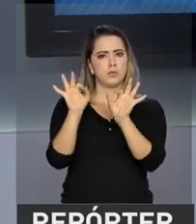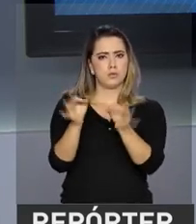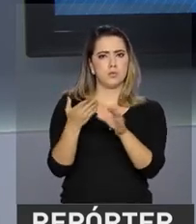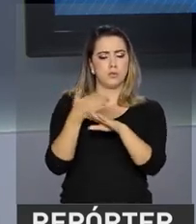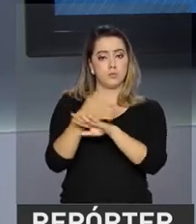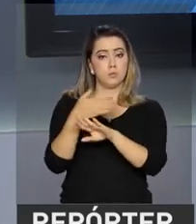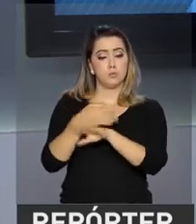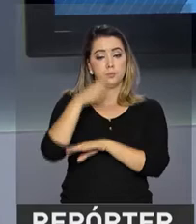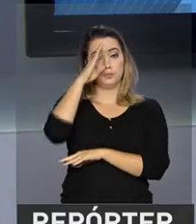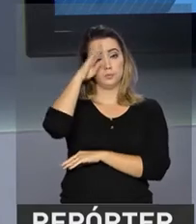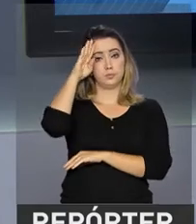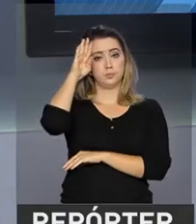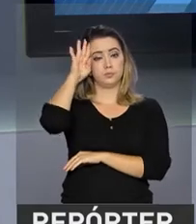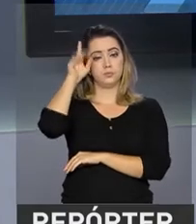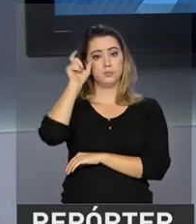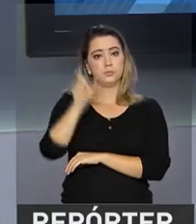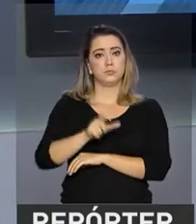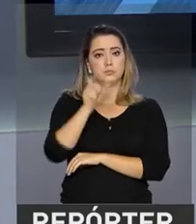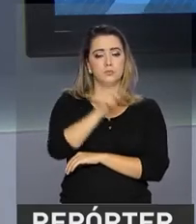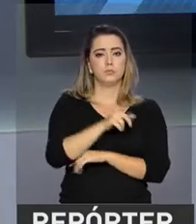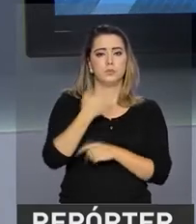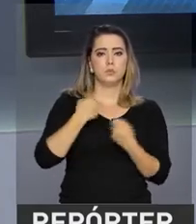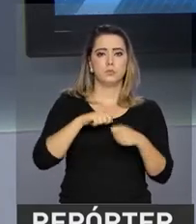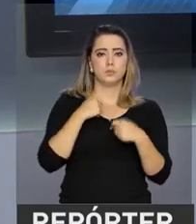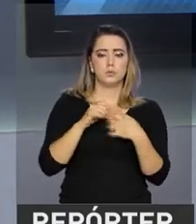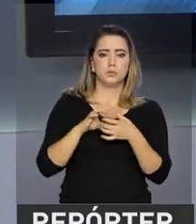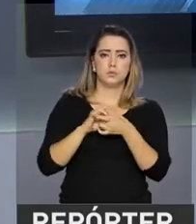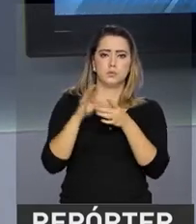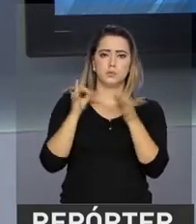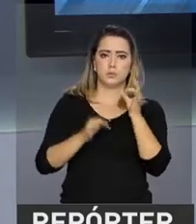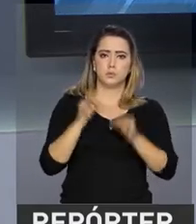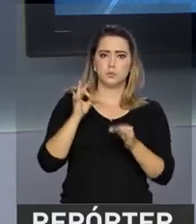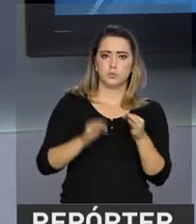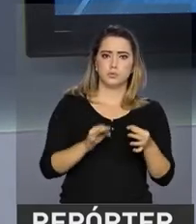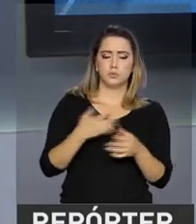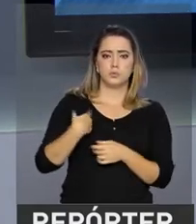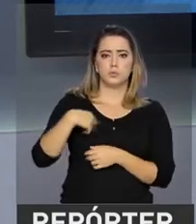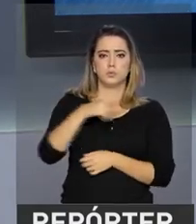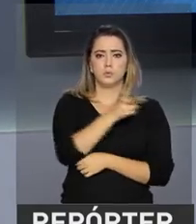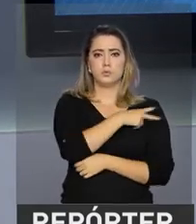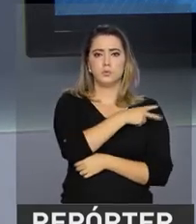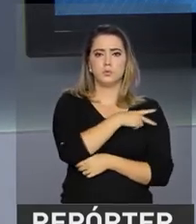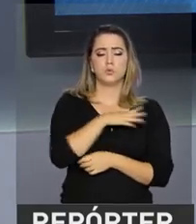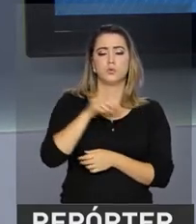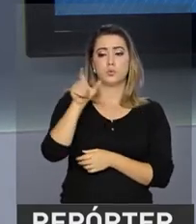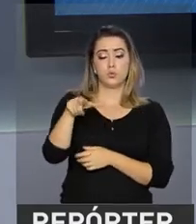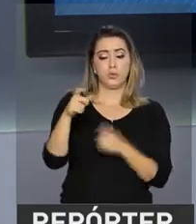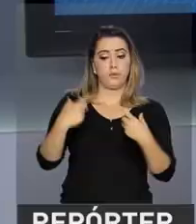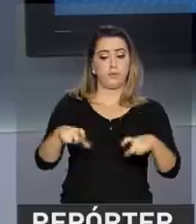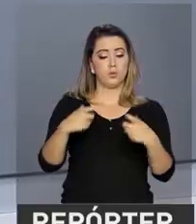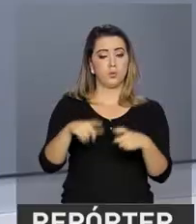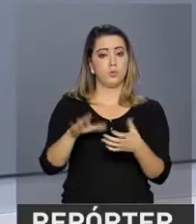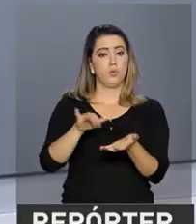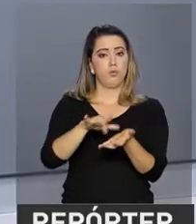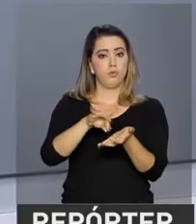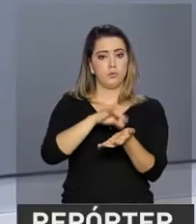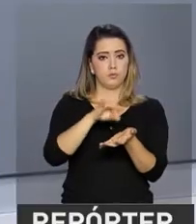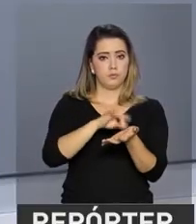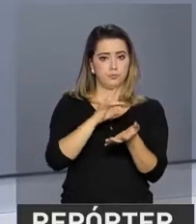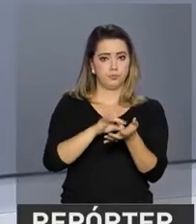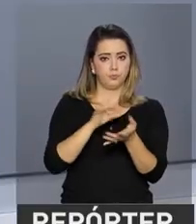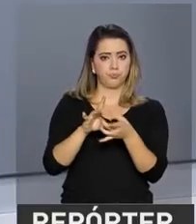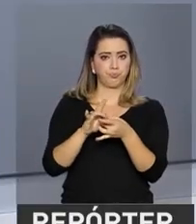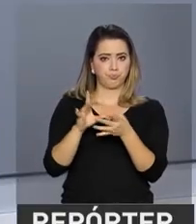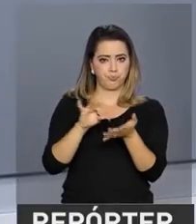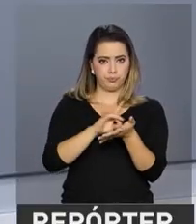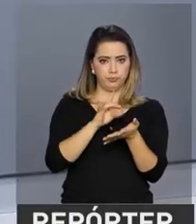no ensino superior dependerão de autorização judicial e do diretor do presídio para fazer a matrícula o